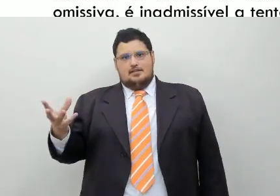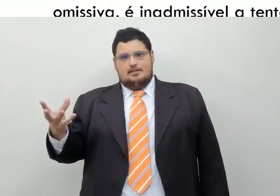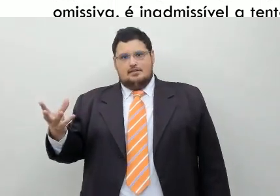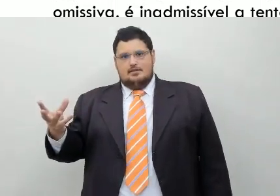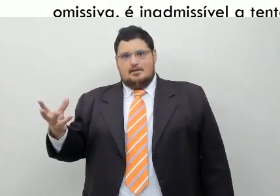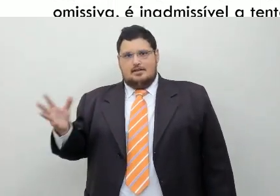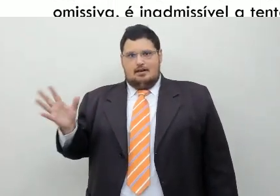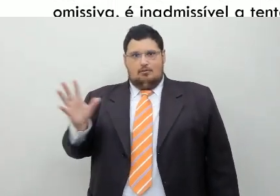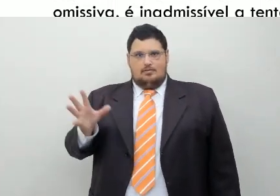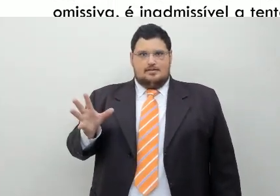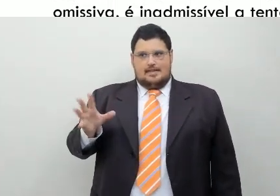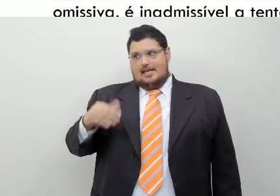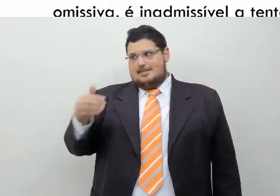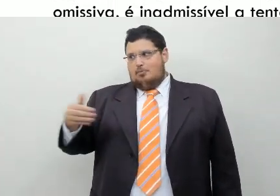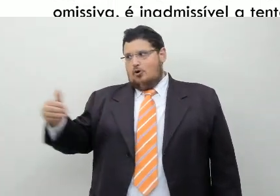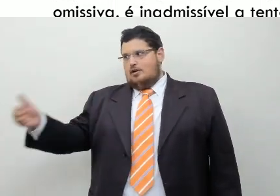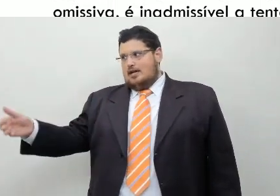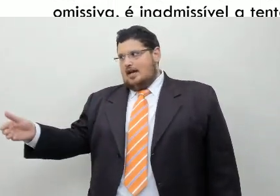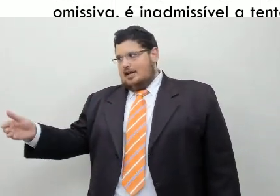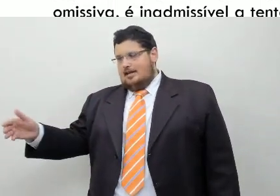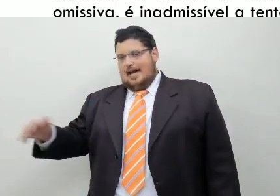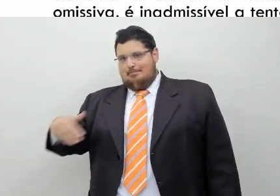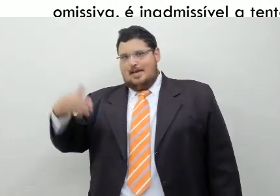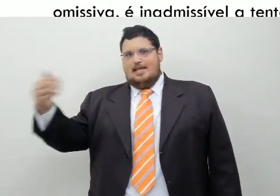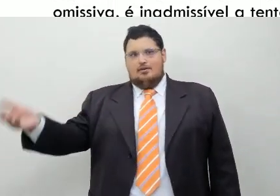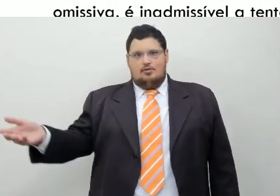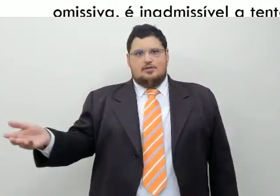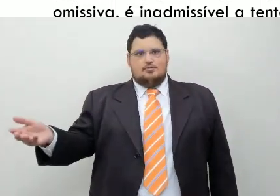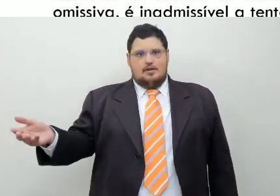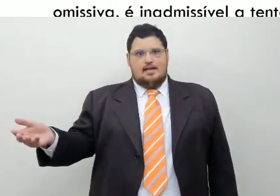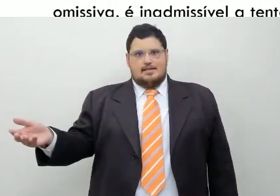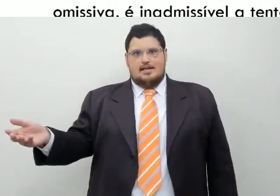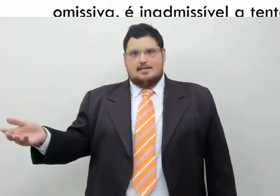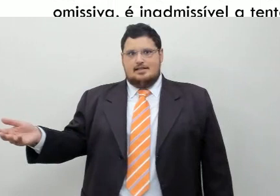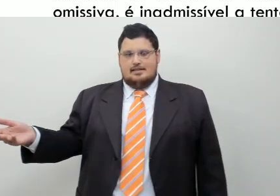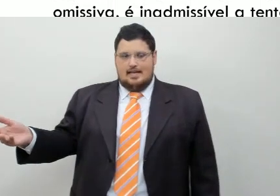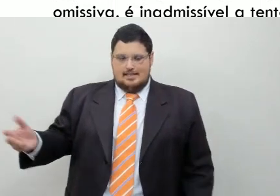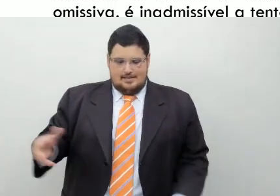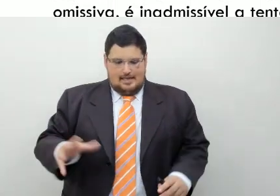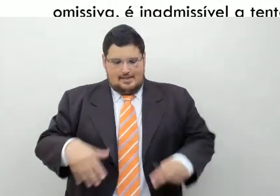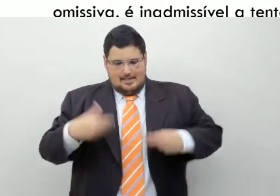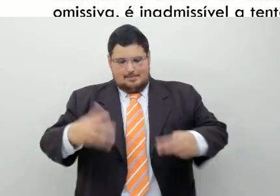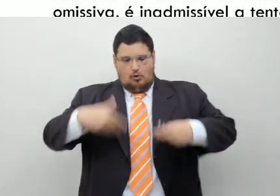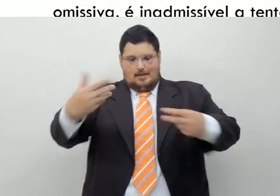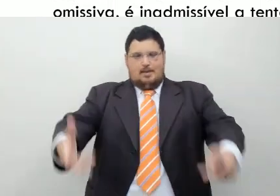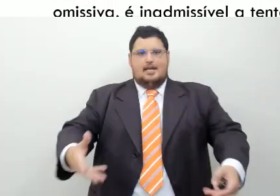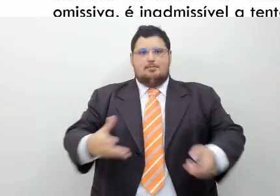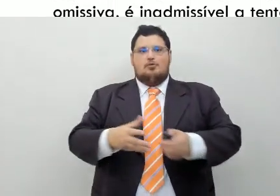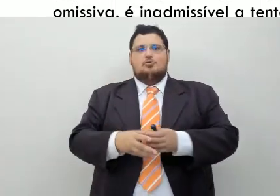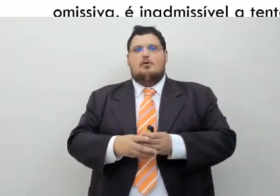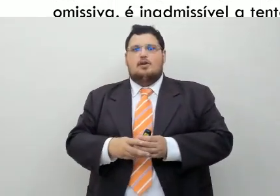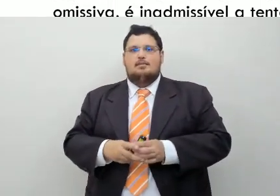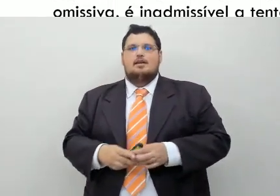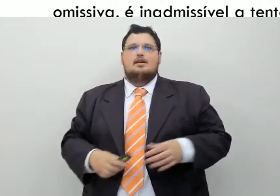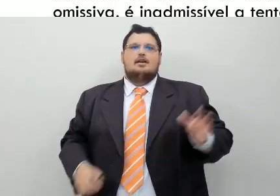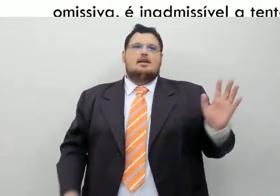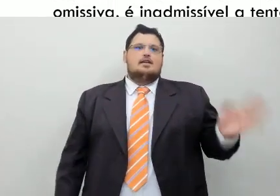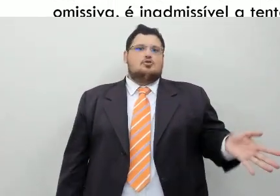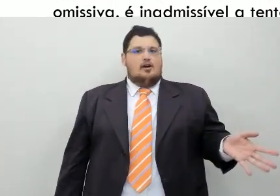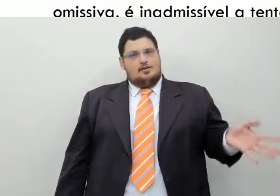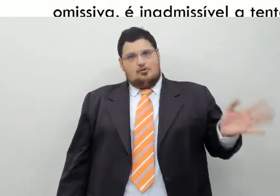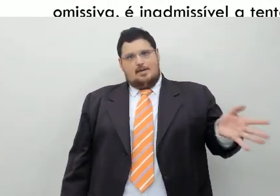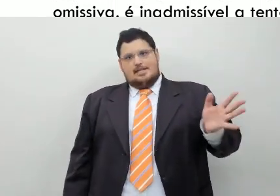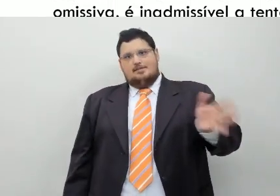iminente. Então, tem que expor a perigo isso, né? Expor a perigo para consumar o crime.